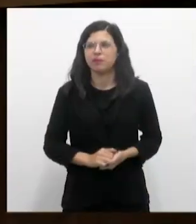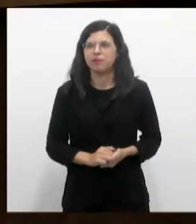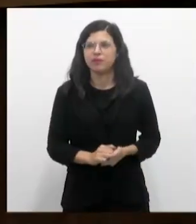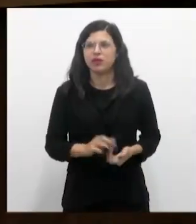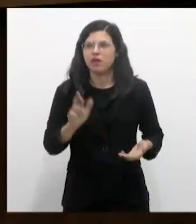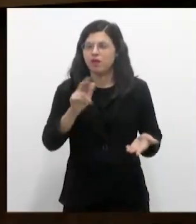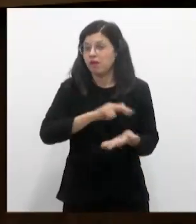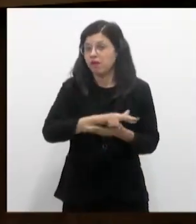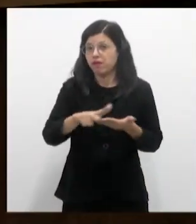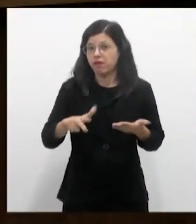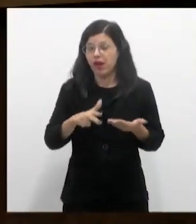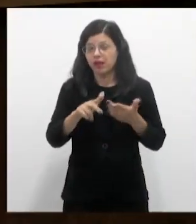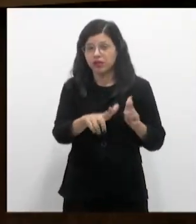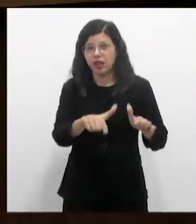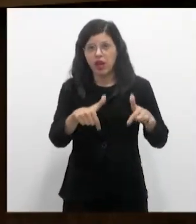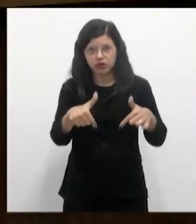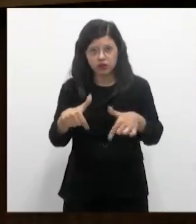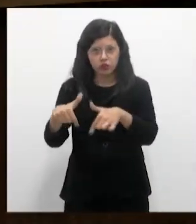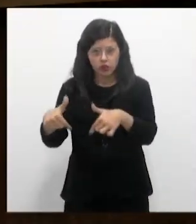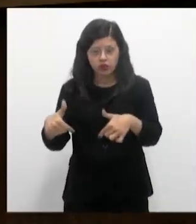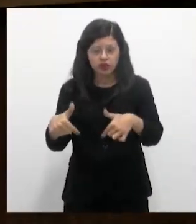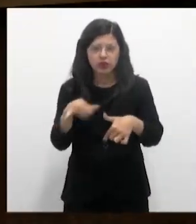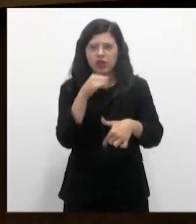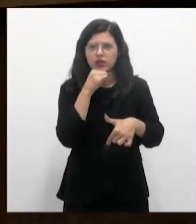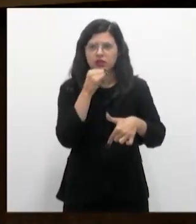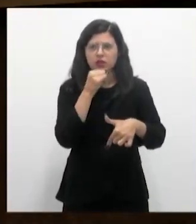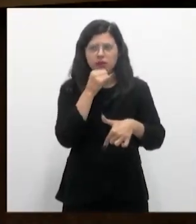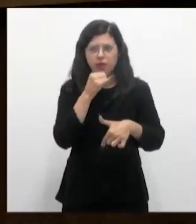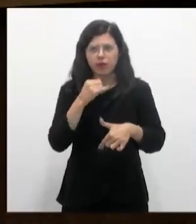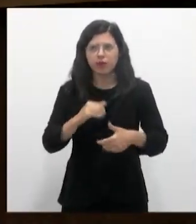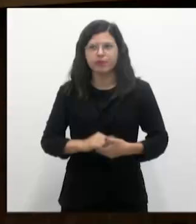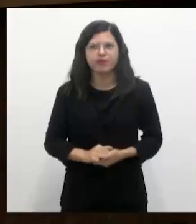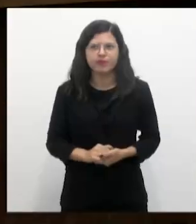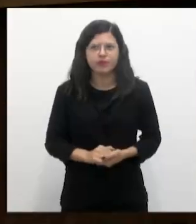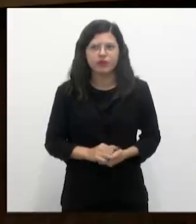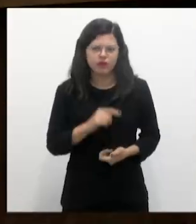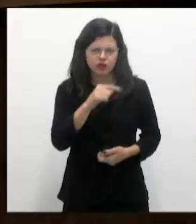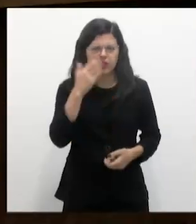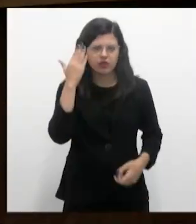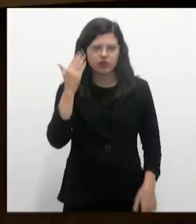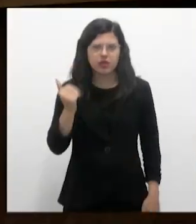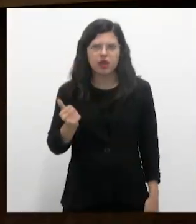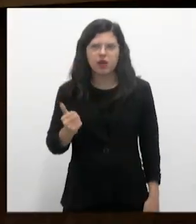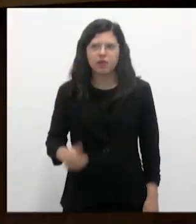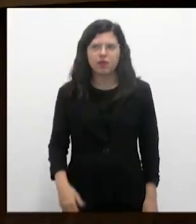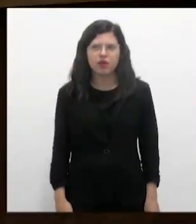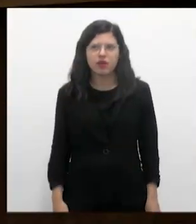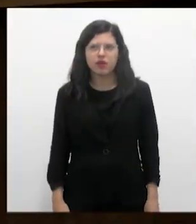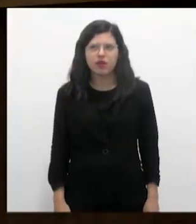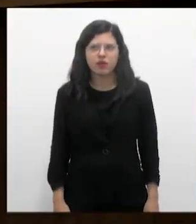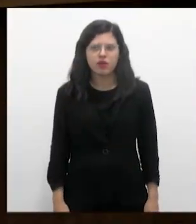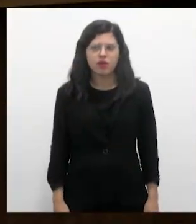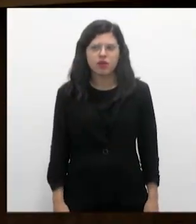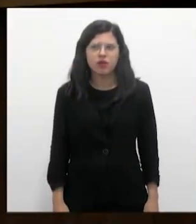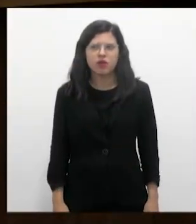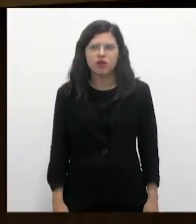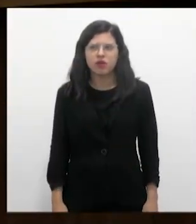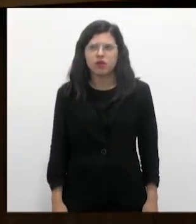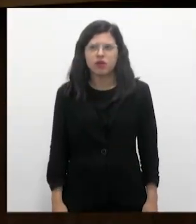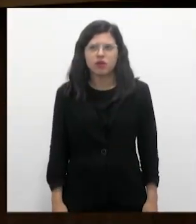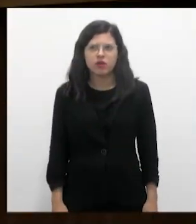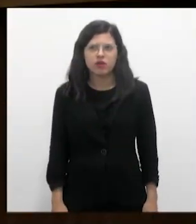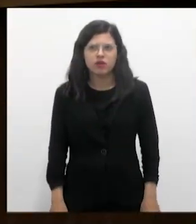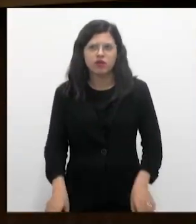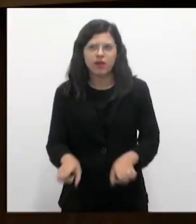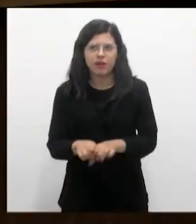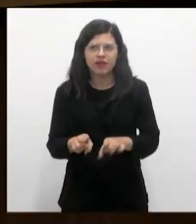várias providências, por exemplo, inclusive recentemente, Vossa Excelência sabe que foi adotado o Sim de